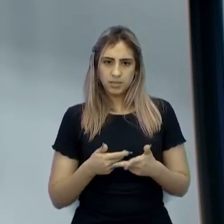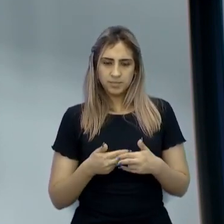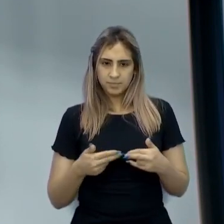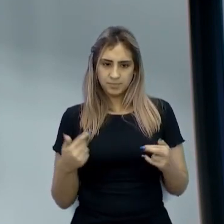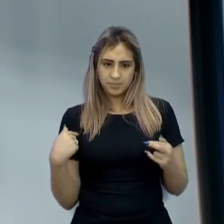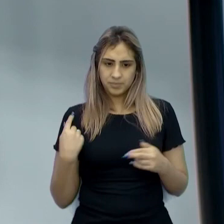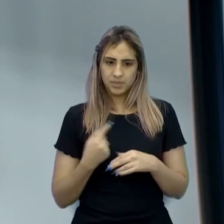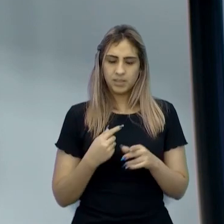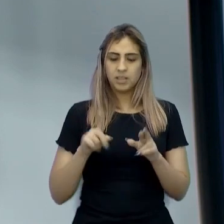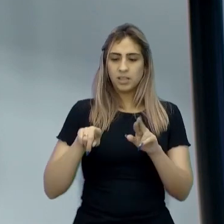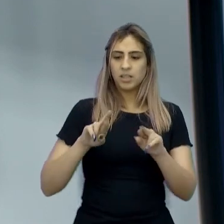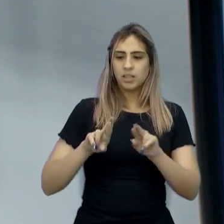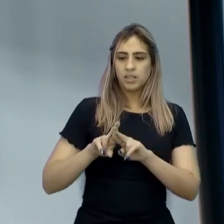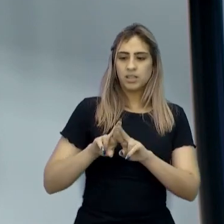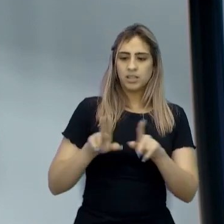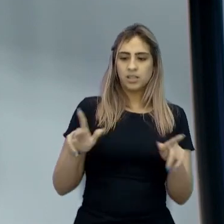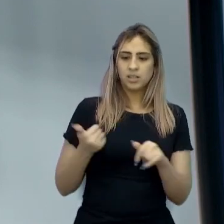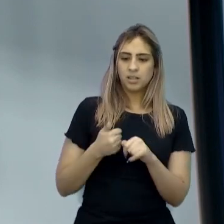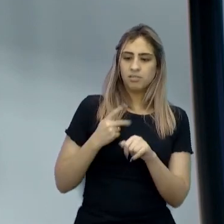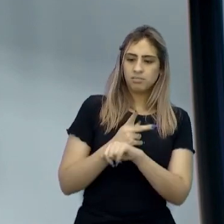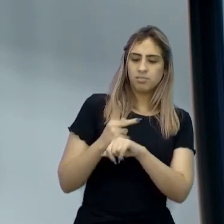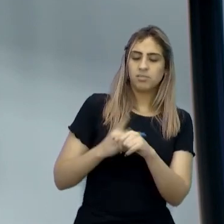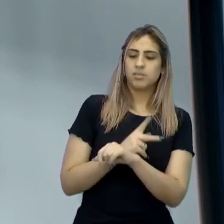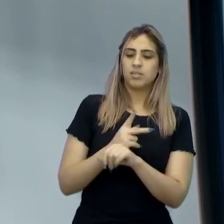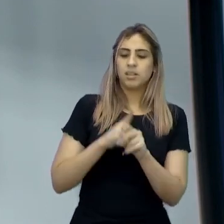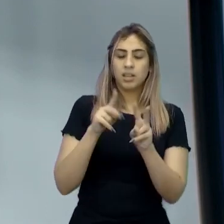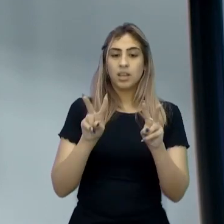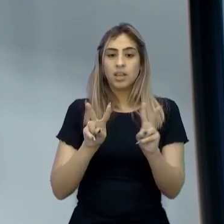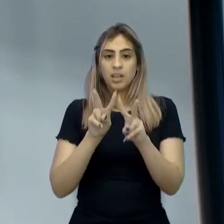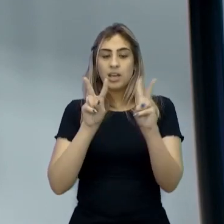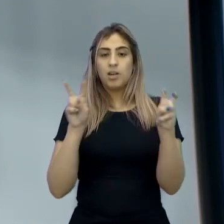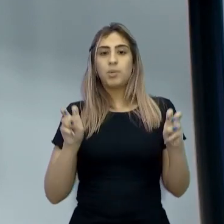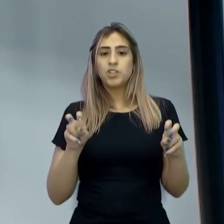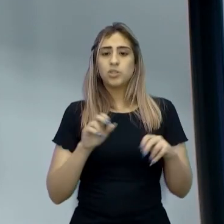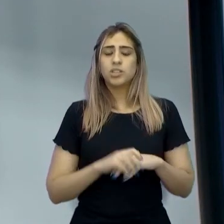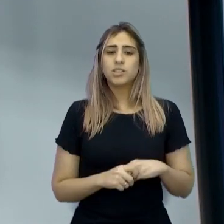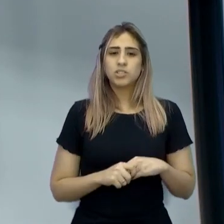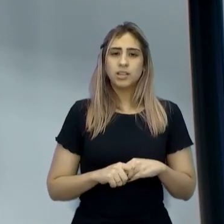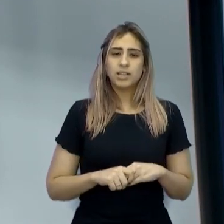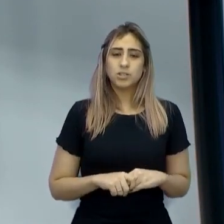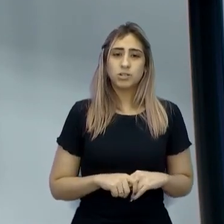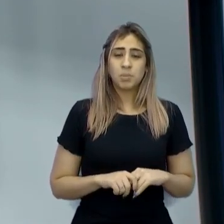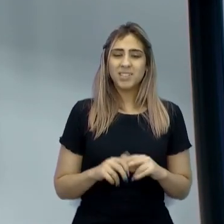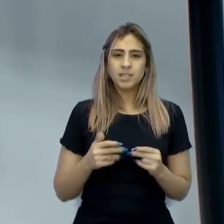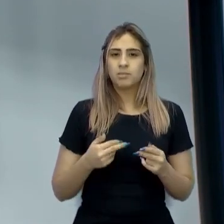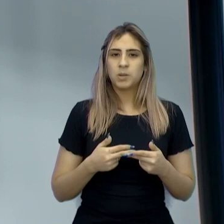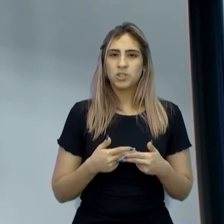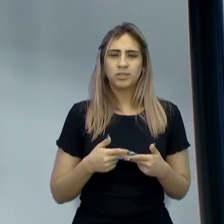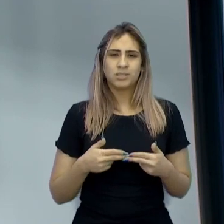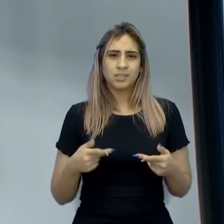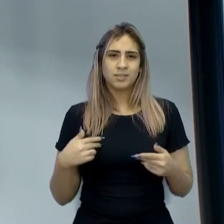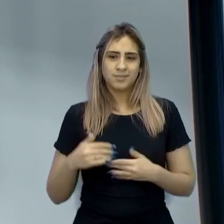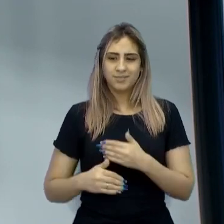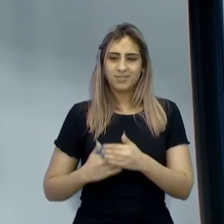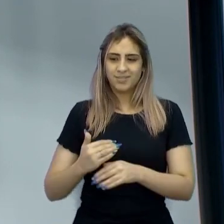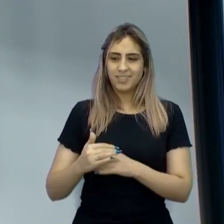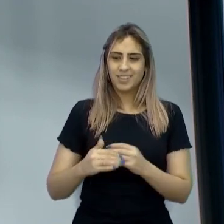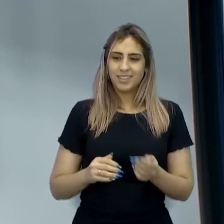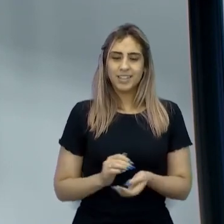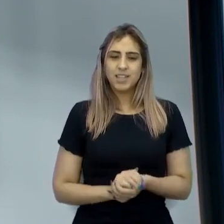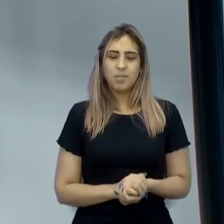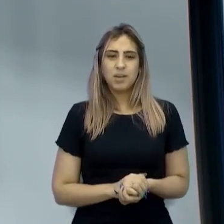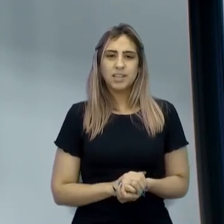é? Pode ser diferenciado, posso pegar a mesma temática aí, essa questão, né, mas aí trabalhar ela especificamente